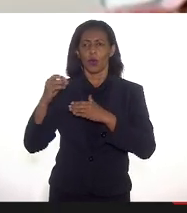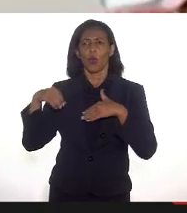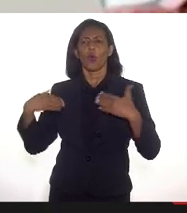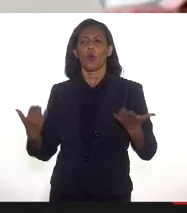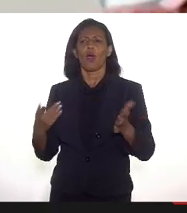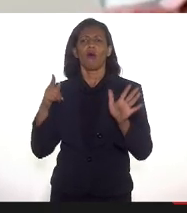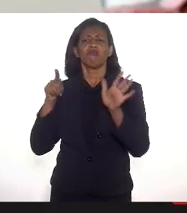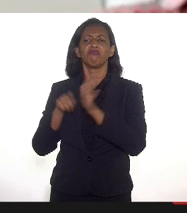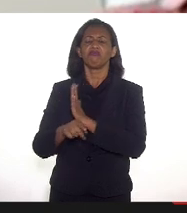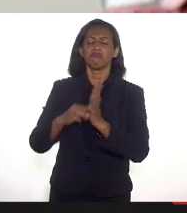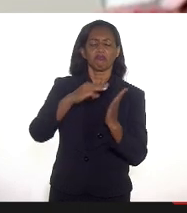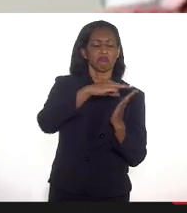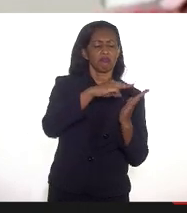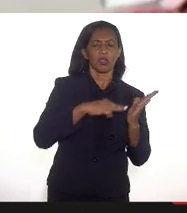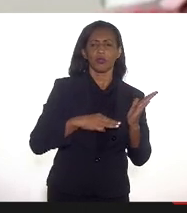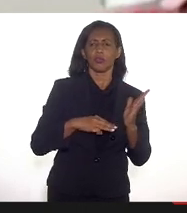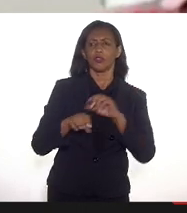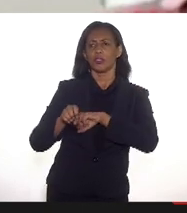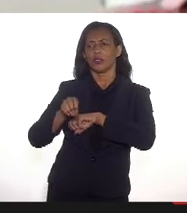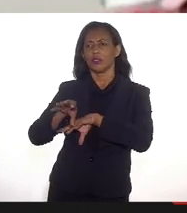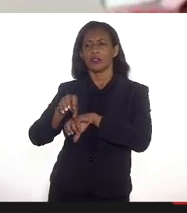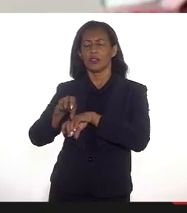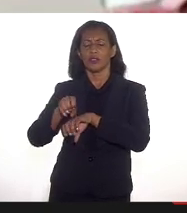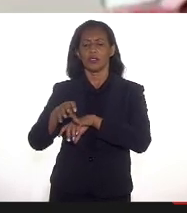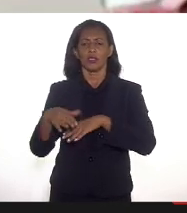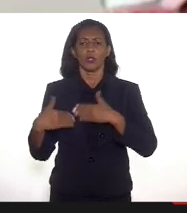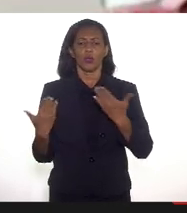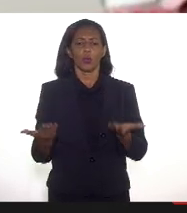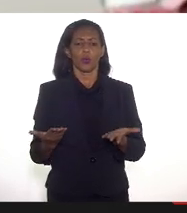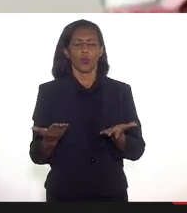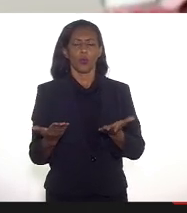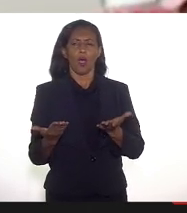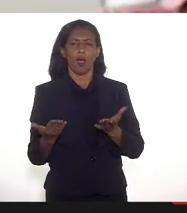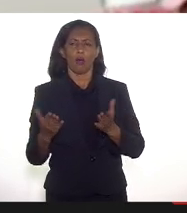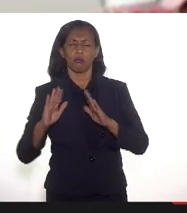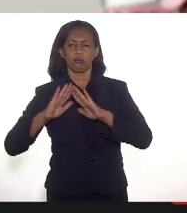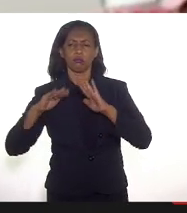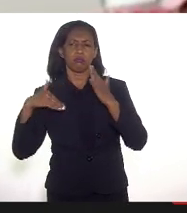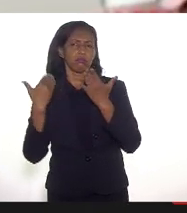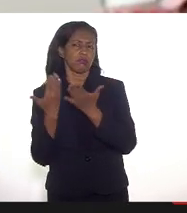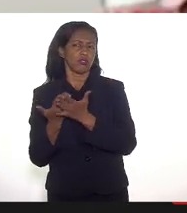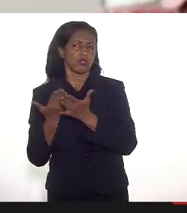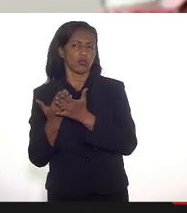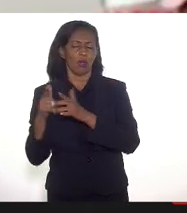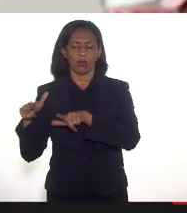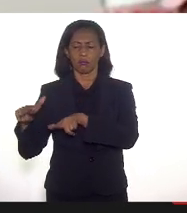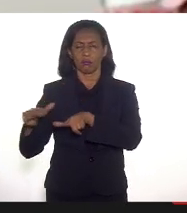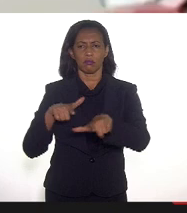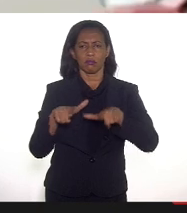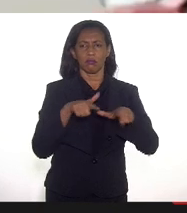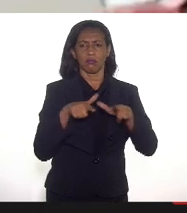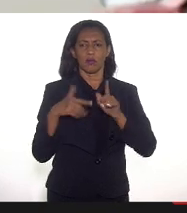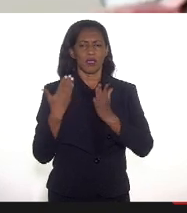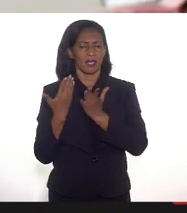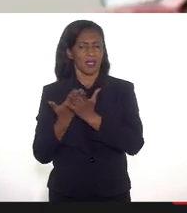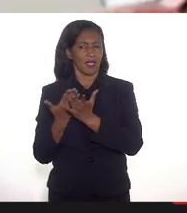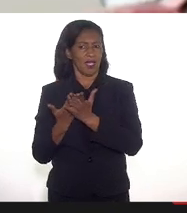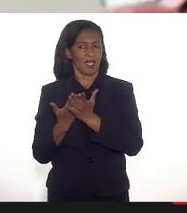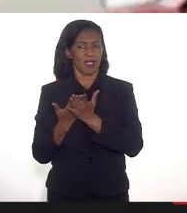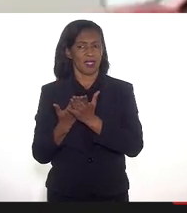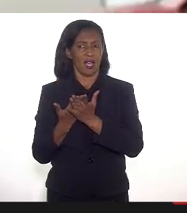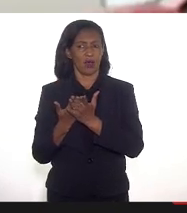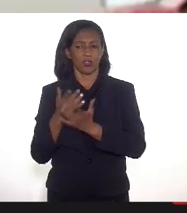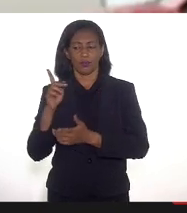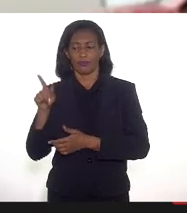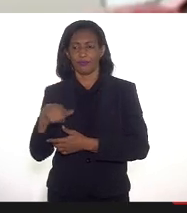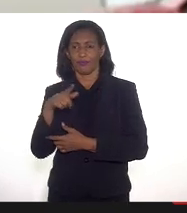metodologia de ensino, qual é a condição das unidades da FAETEC nesse período em que as aulas presenciais estão